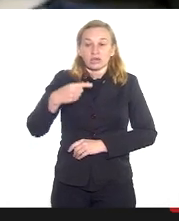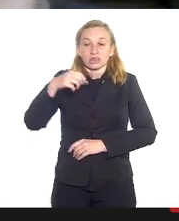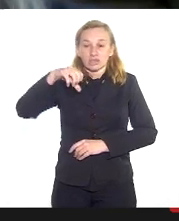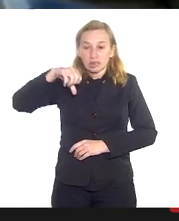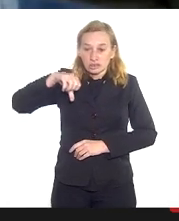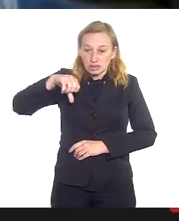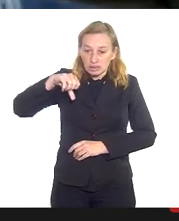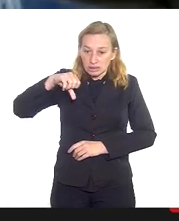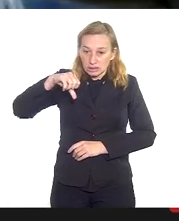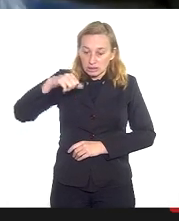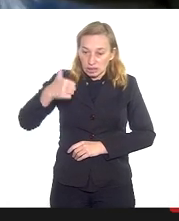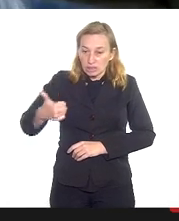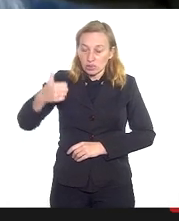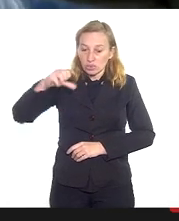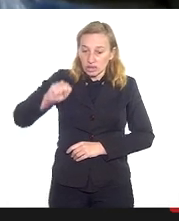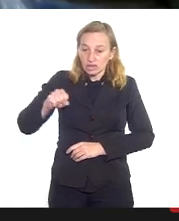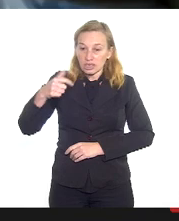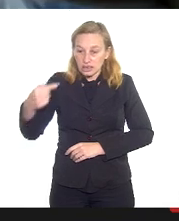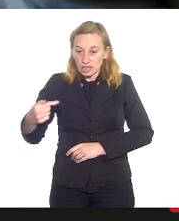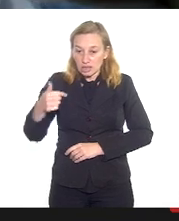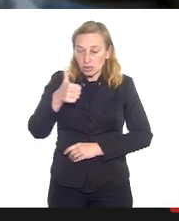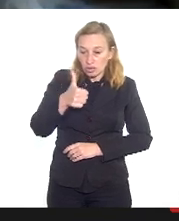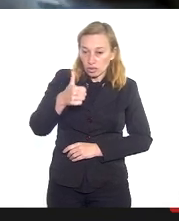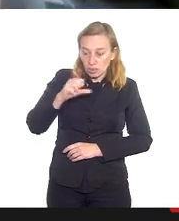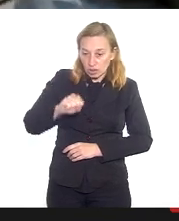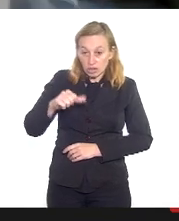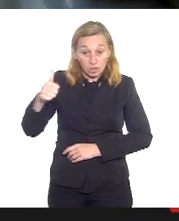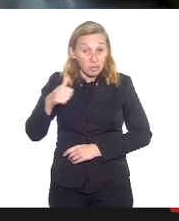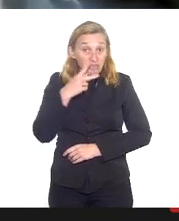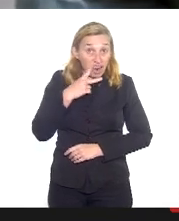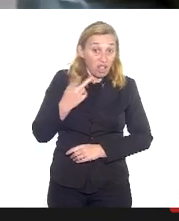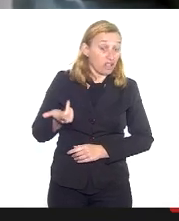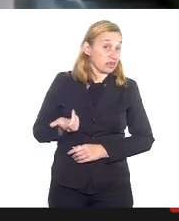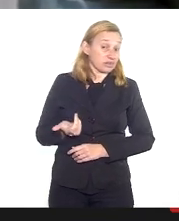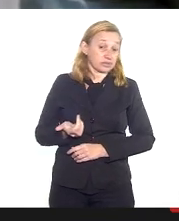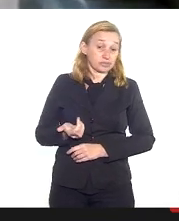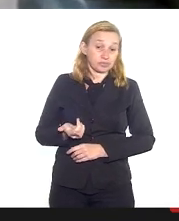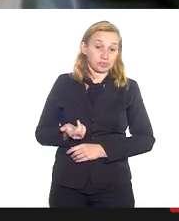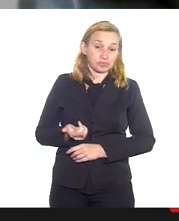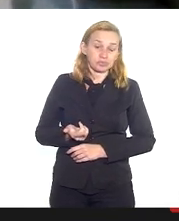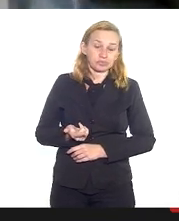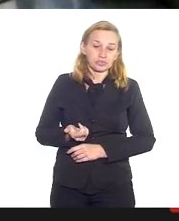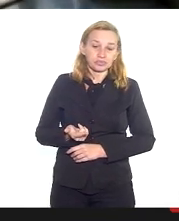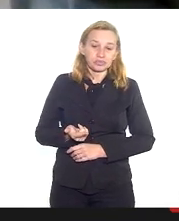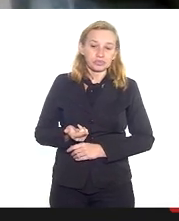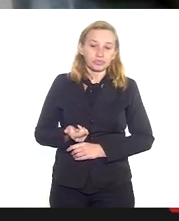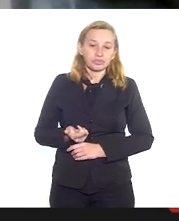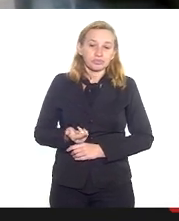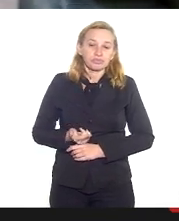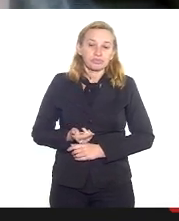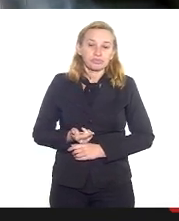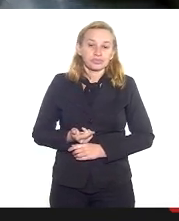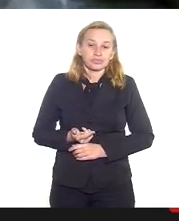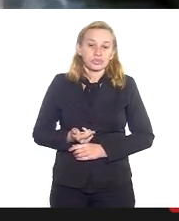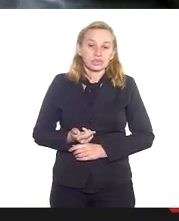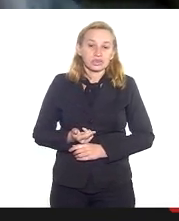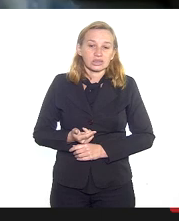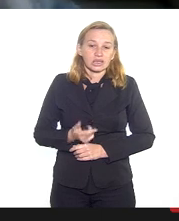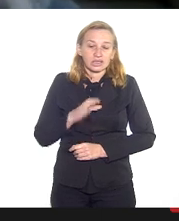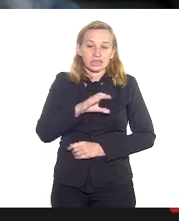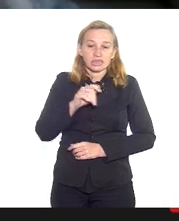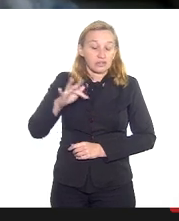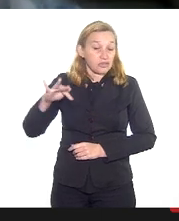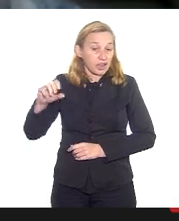8.197/91, misteriosamente revogada, para dizer que a afirmativa da CEFAD é